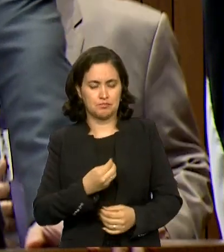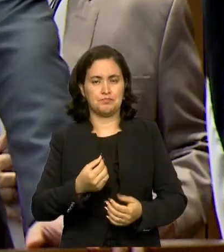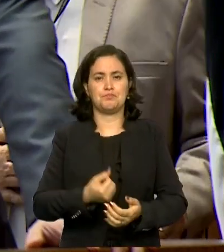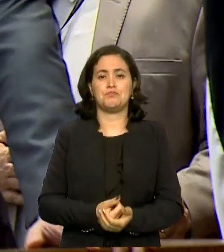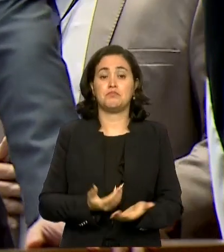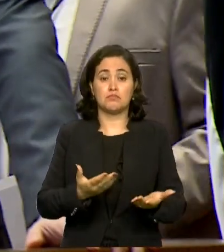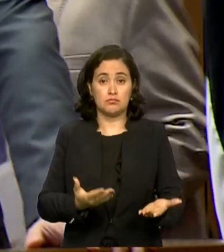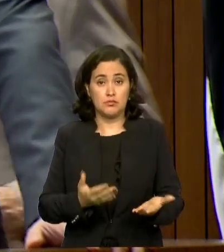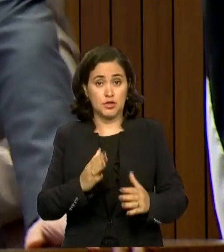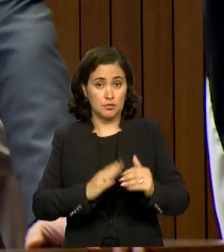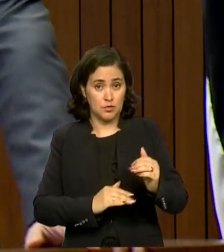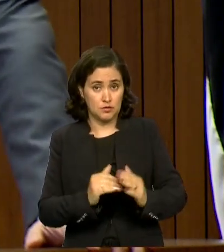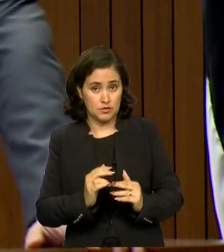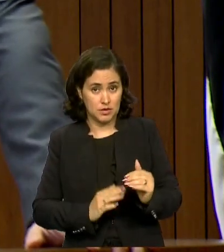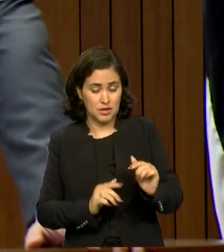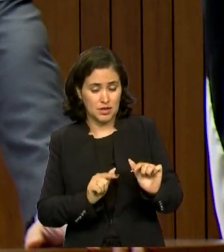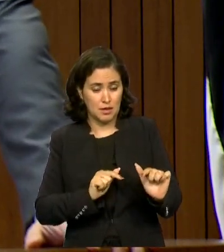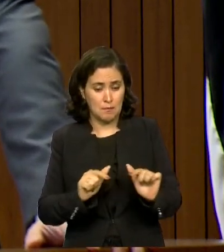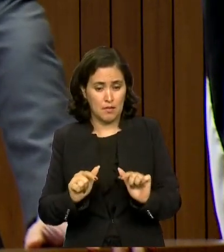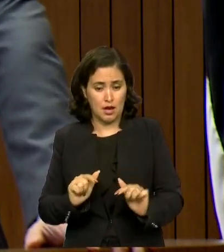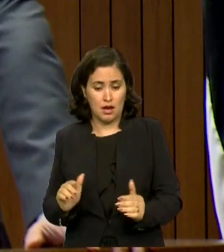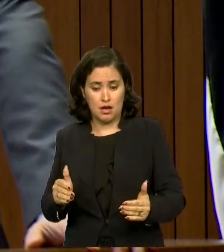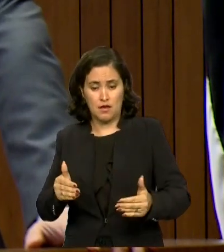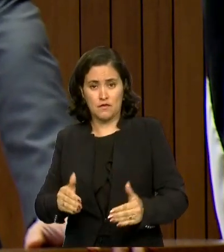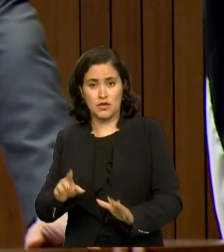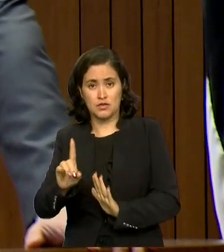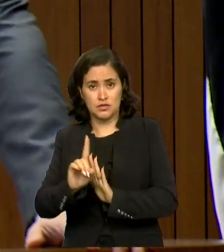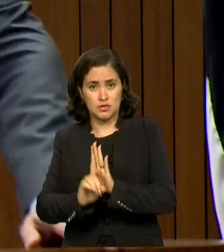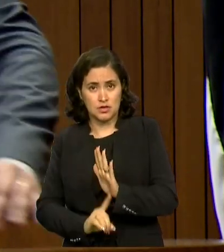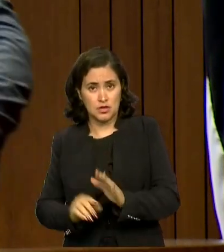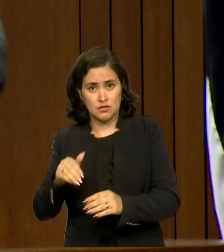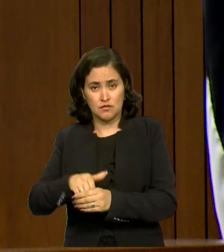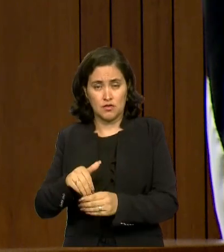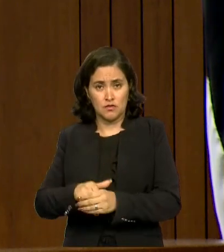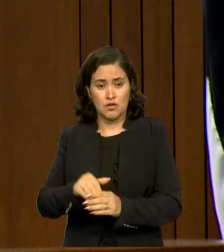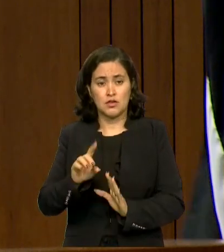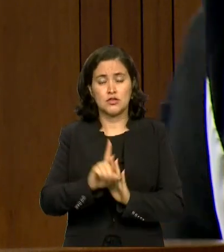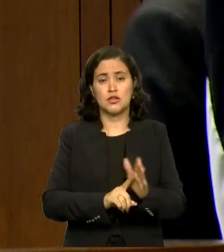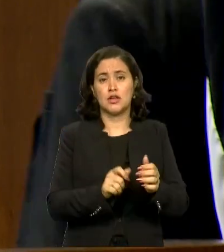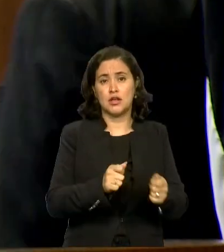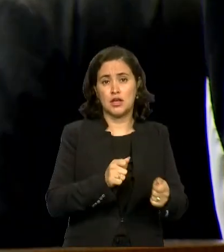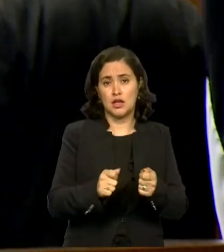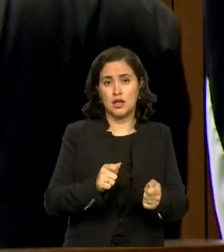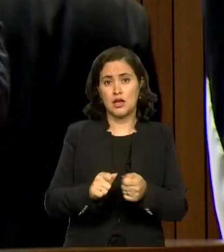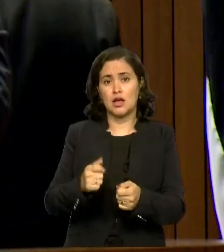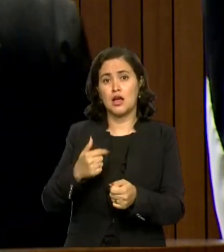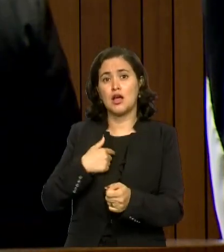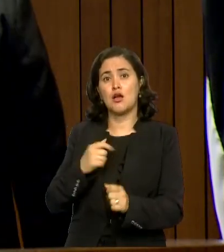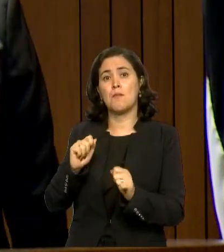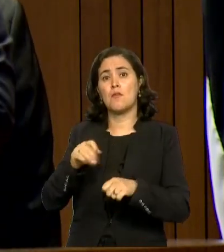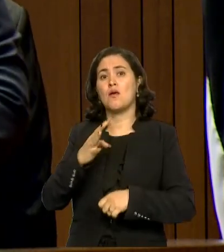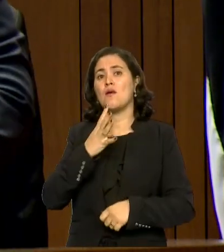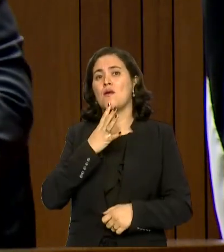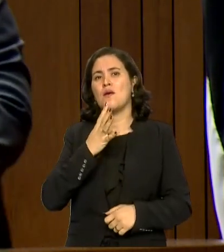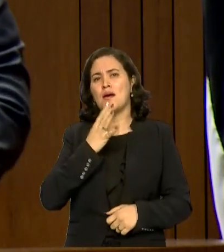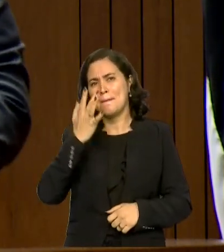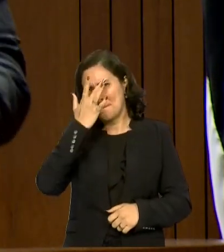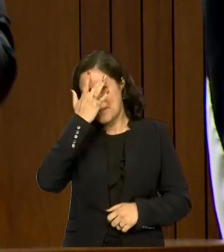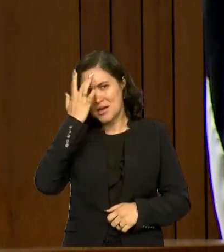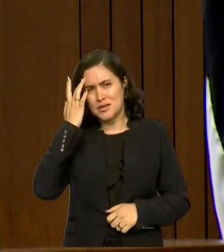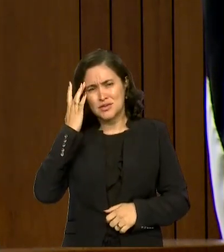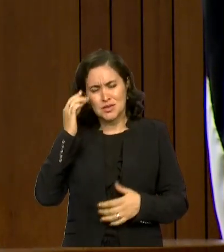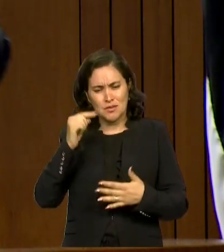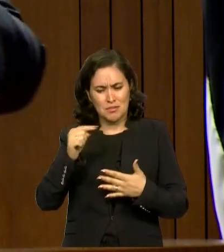profissão, que atuando especialmente no direito eleitoral, mas também no direito administrativo, que tive a oportunidade de conhecer muitas pessoas, muitos